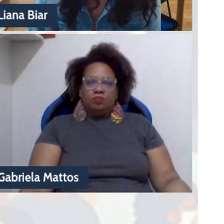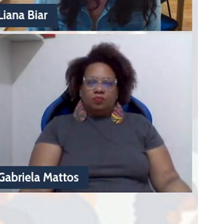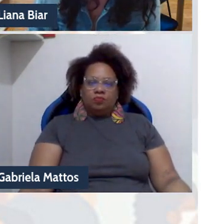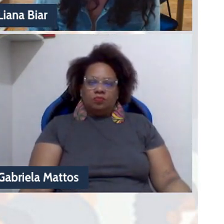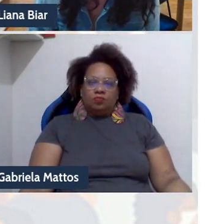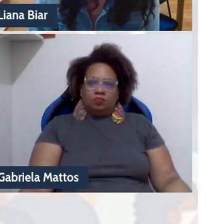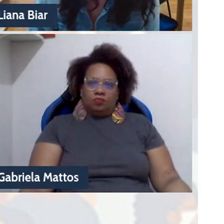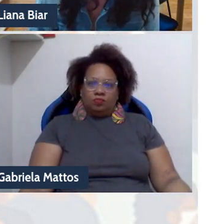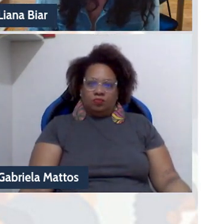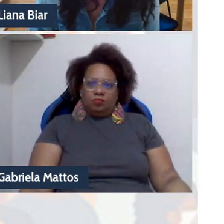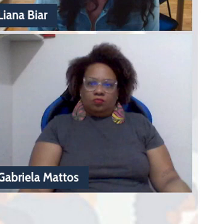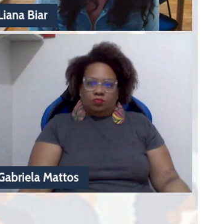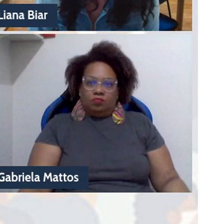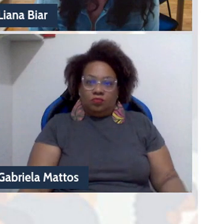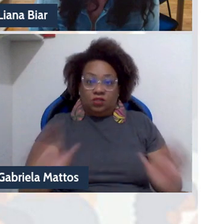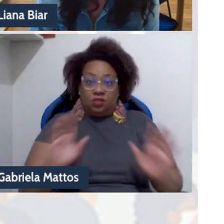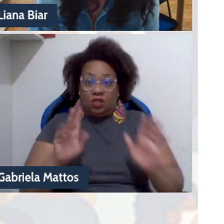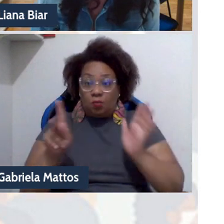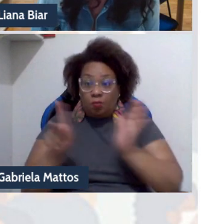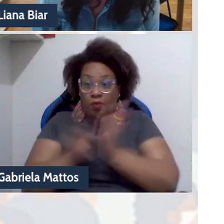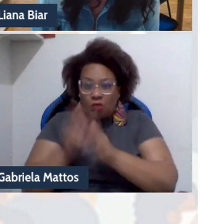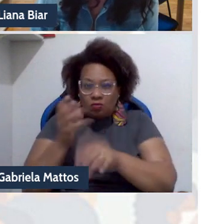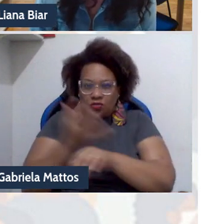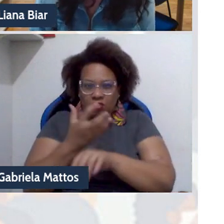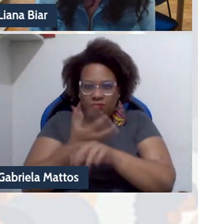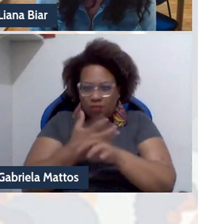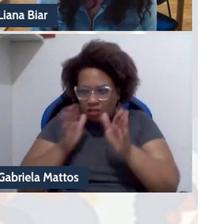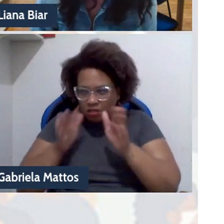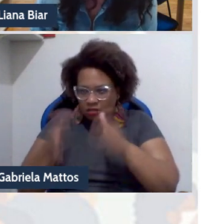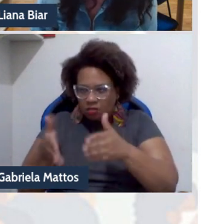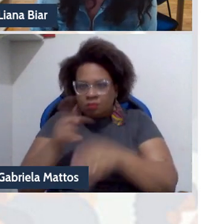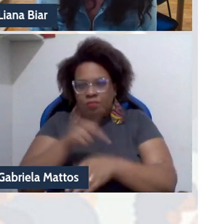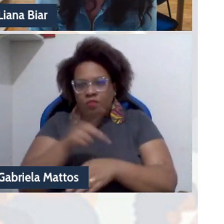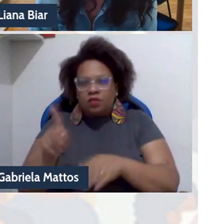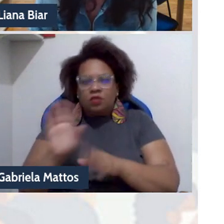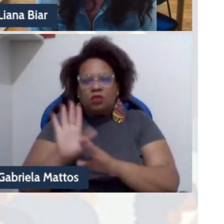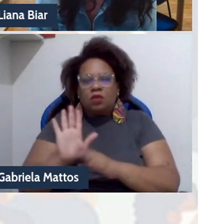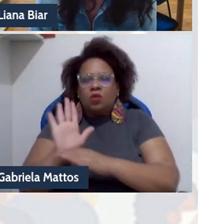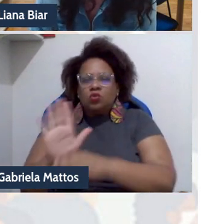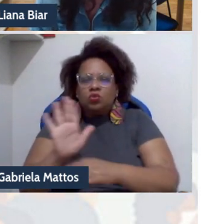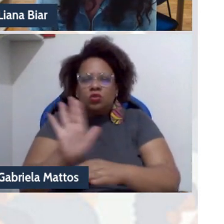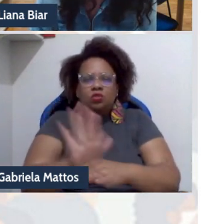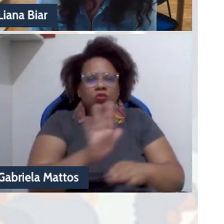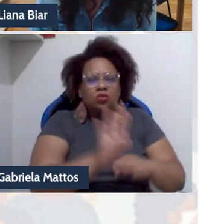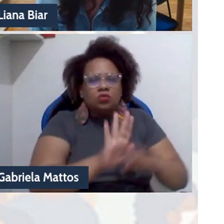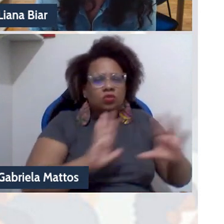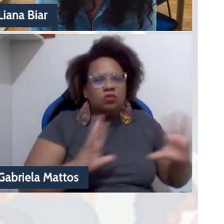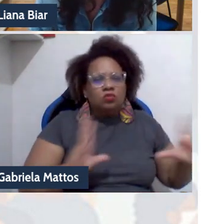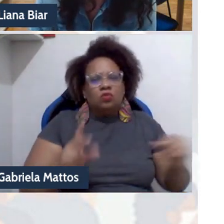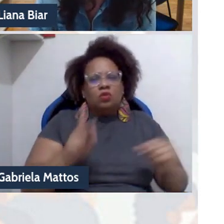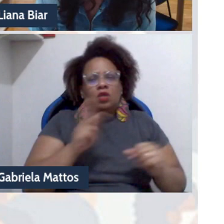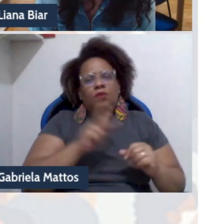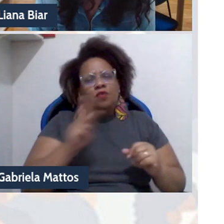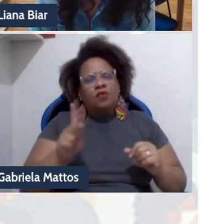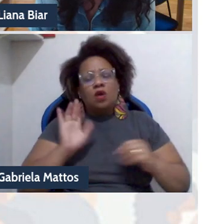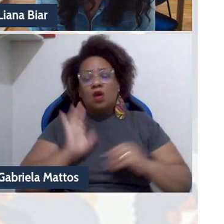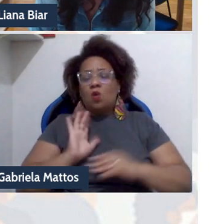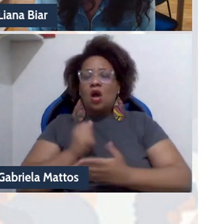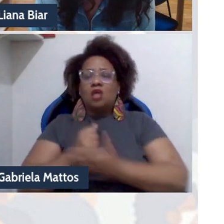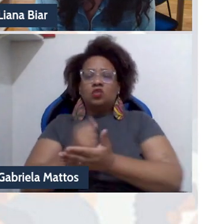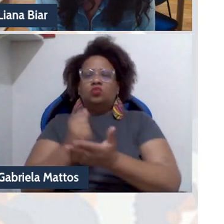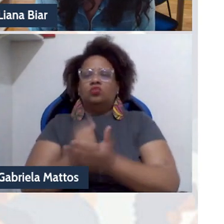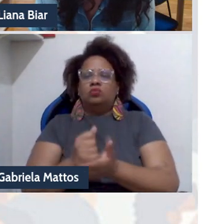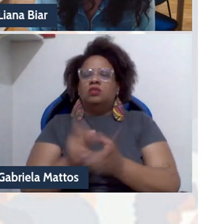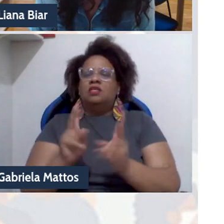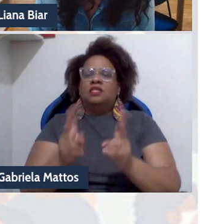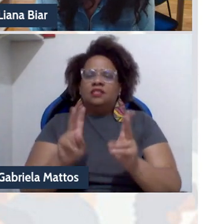Como eu não era regente específica, eu estava meio que girando, professora auxiliando todo mundo. Eu era uma professora que estava ajudando. Eu ouvia muito, você